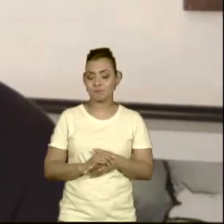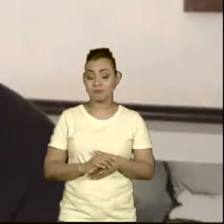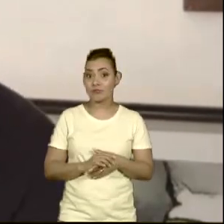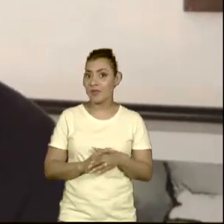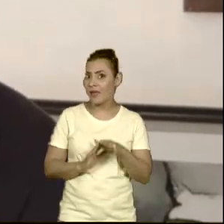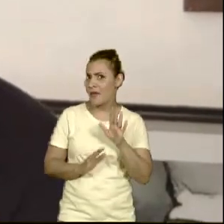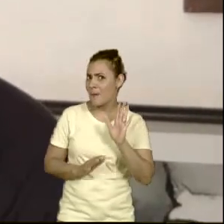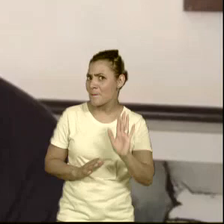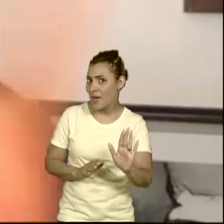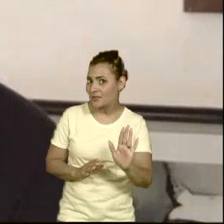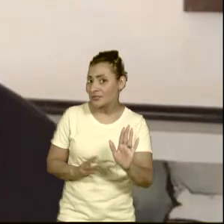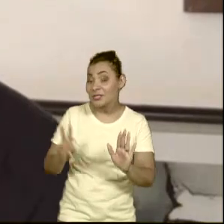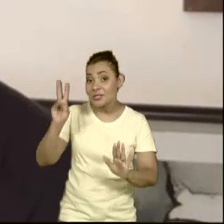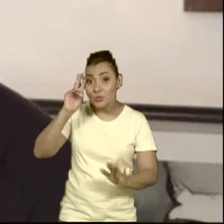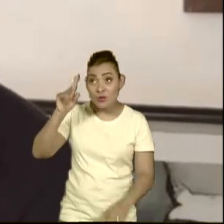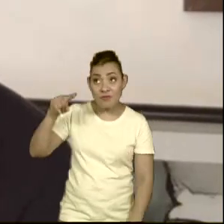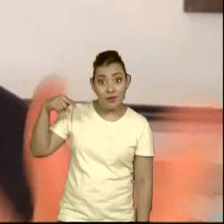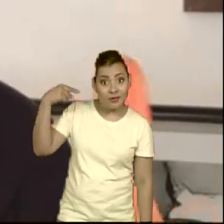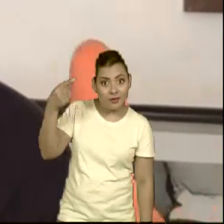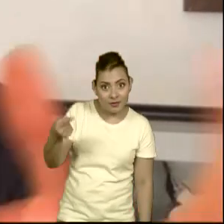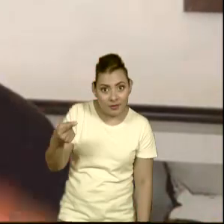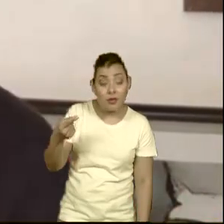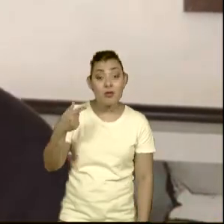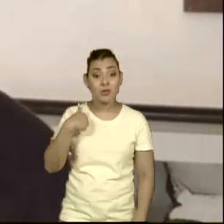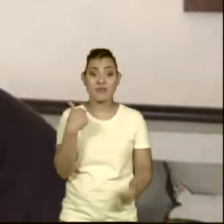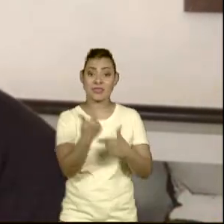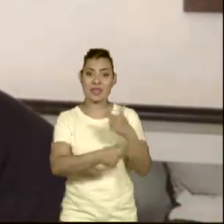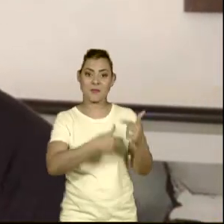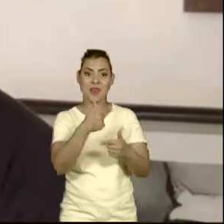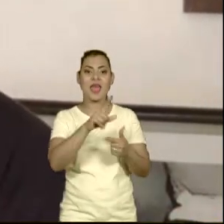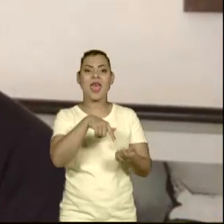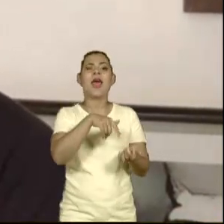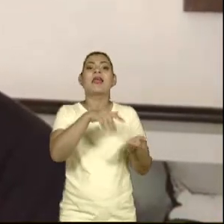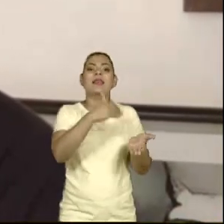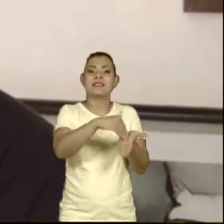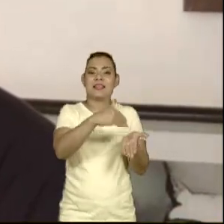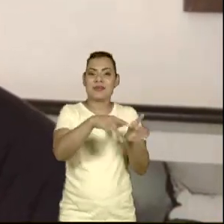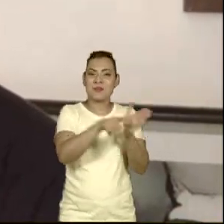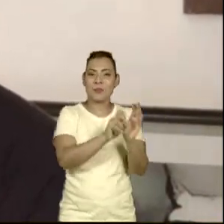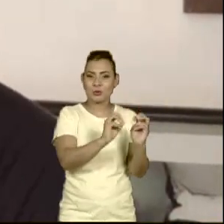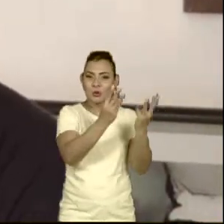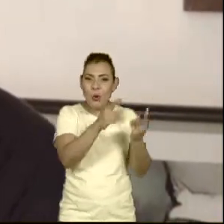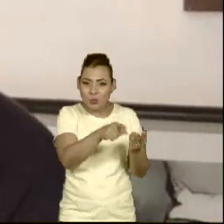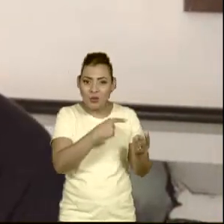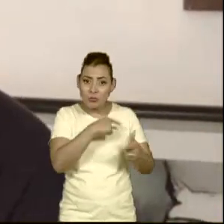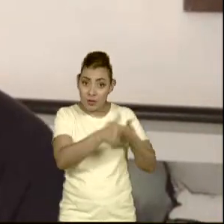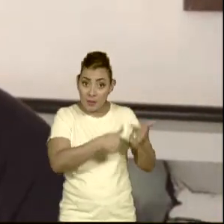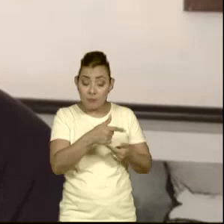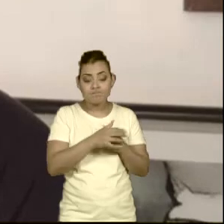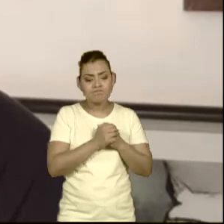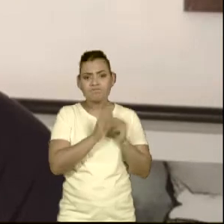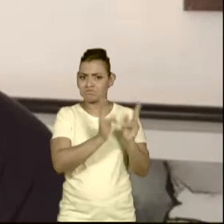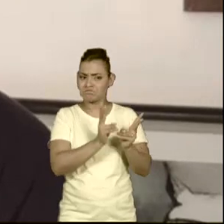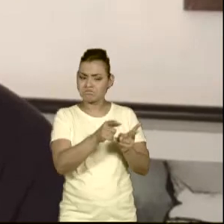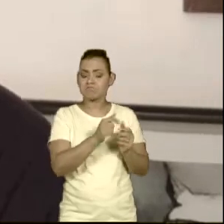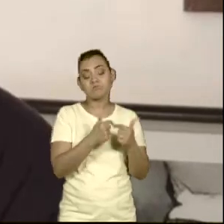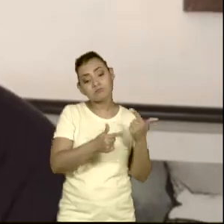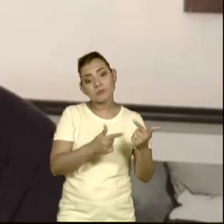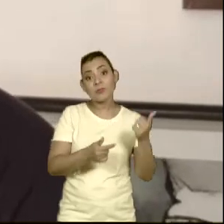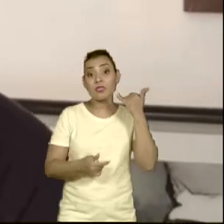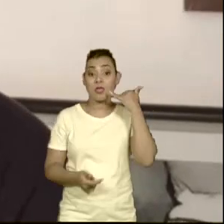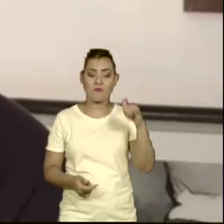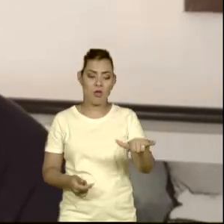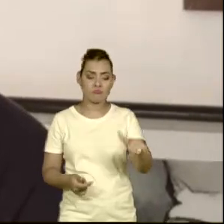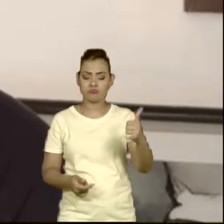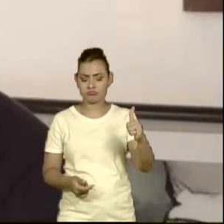Só que, na segunda-feira seguinte, eu estava lá na Calango, que era produtora, nem existe mais, claro, eu estava lá na Calango e toca o